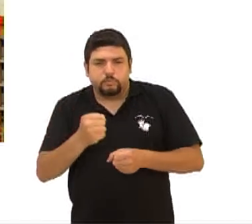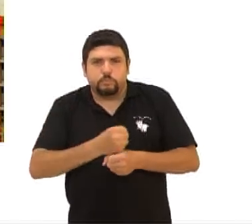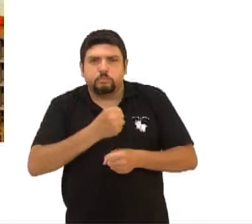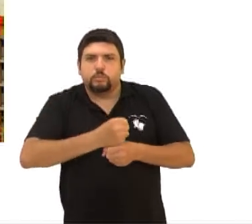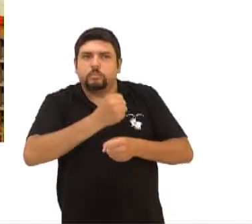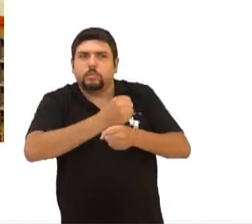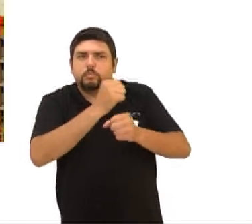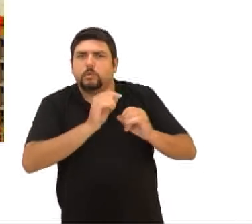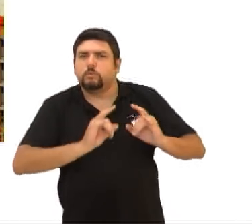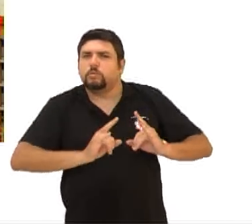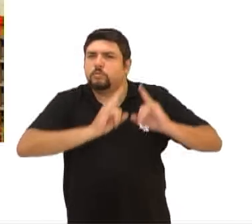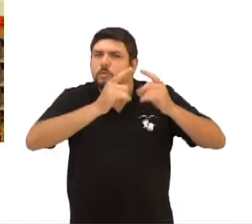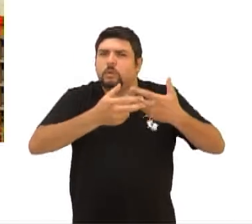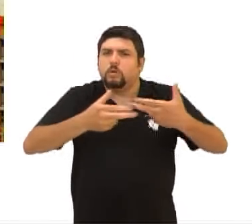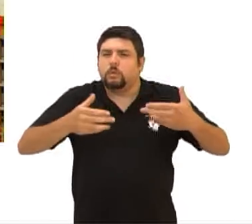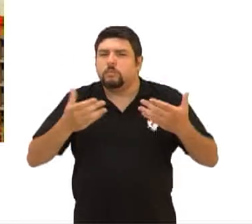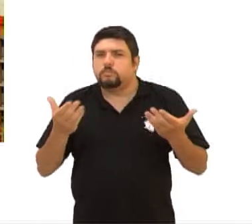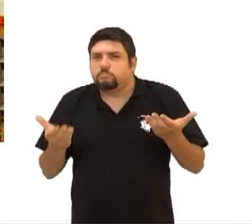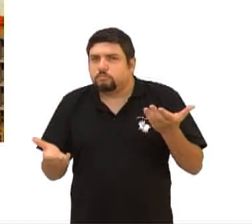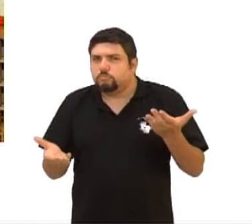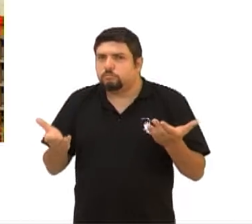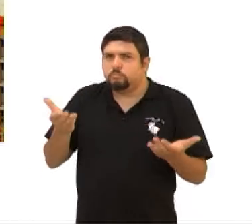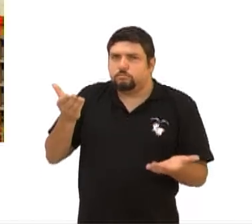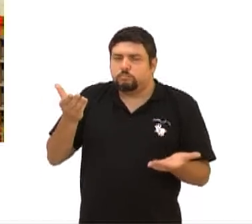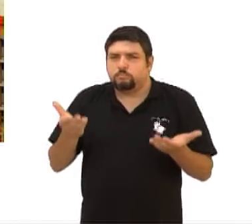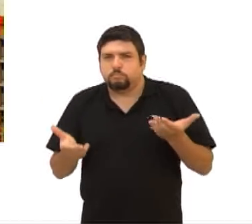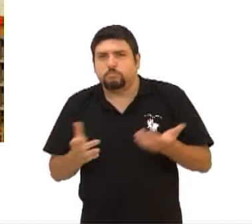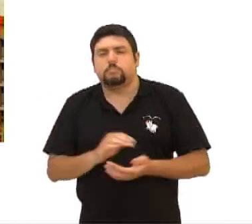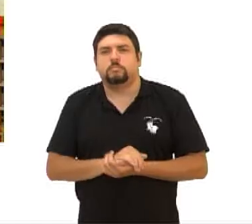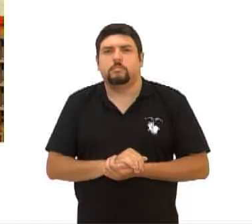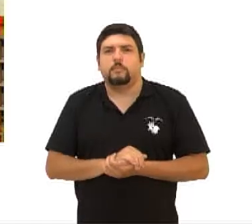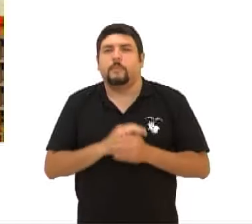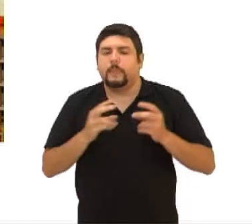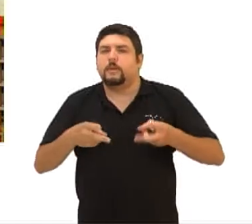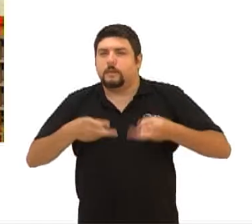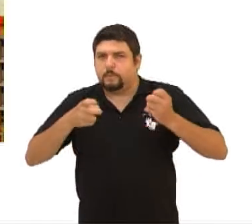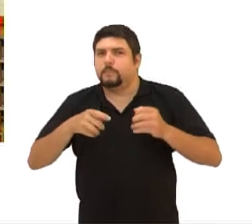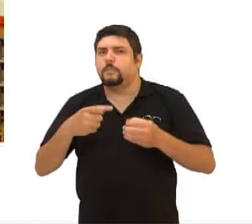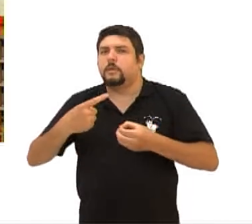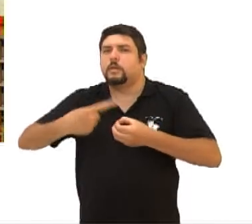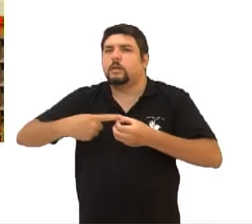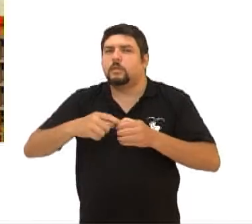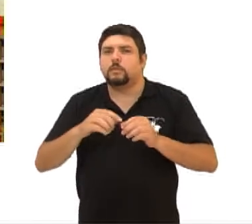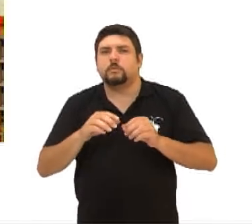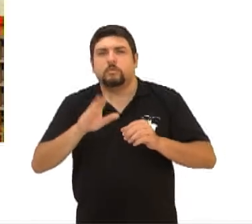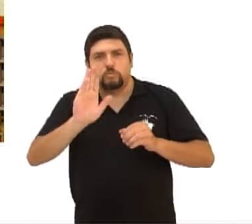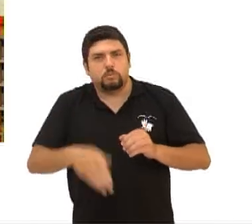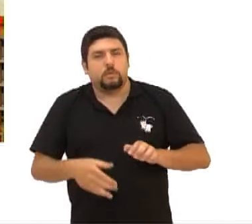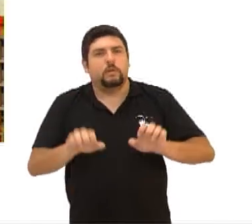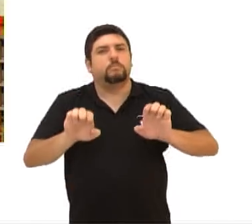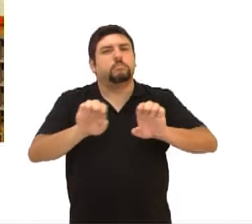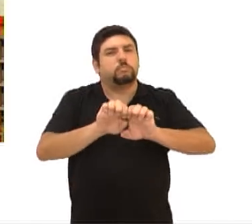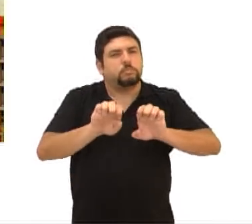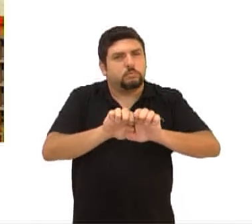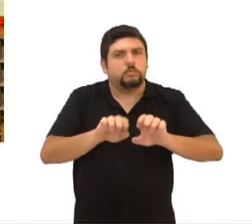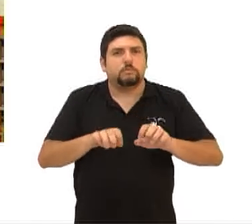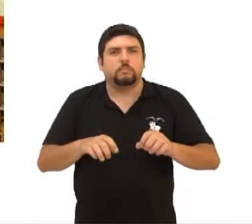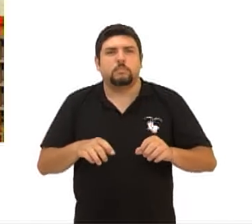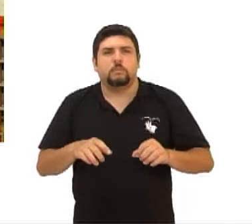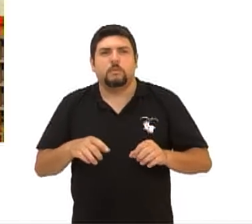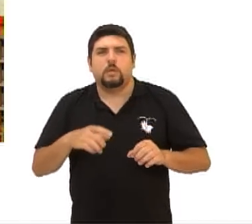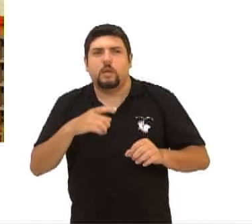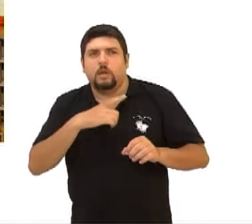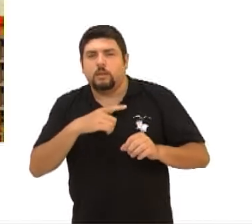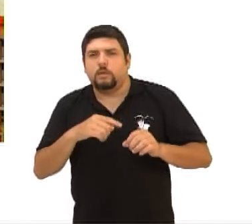grande centro da Namíbia, lógico, a gente vê que é uma cidade estruturada, já com prédios modernos, tem um canal de TV que está